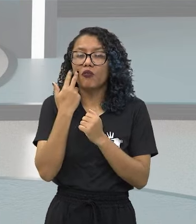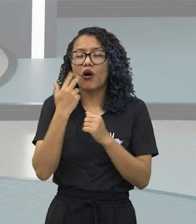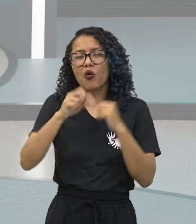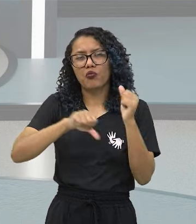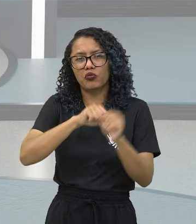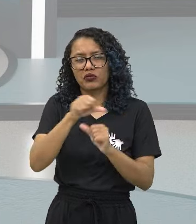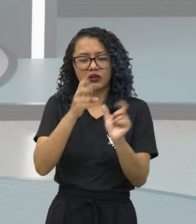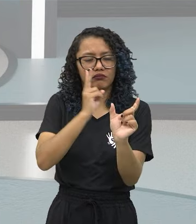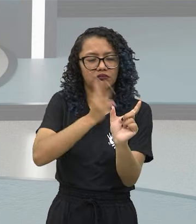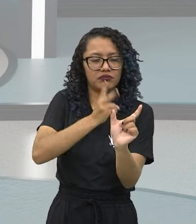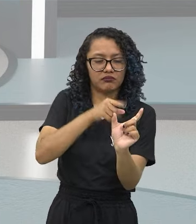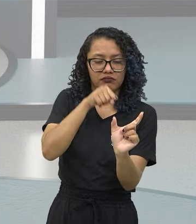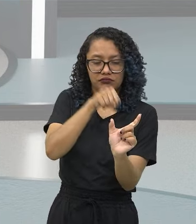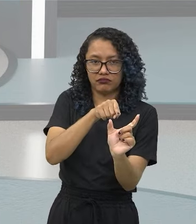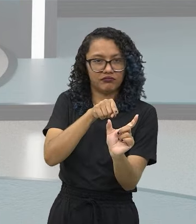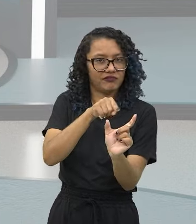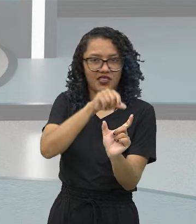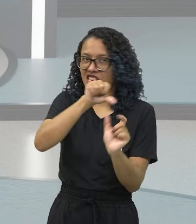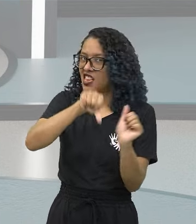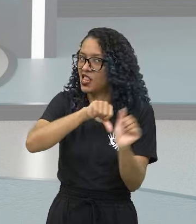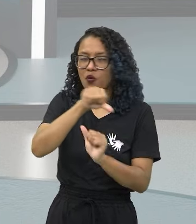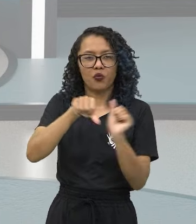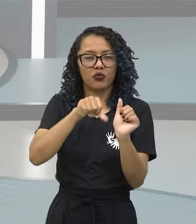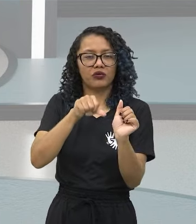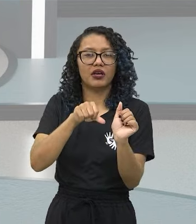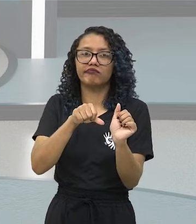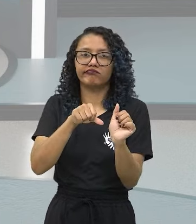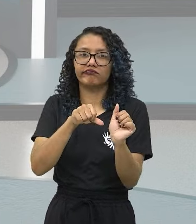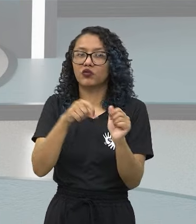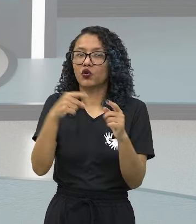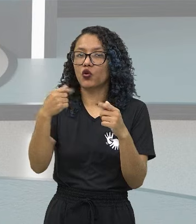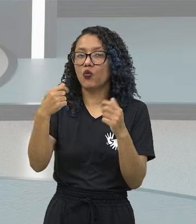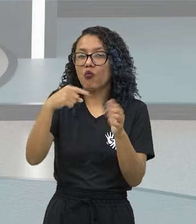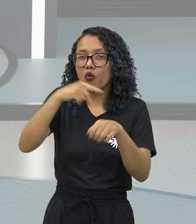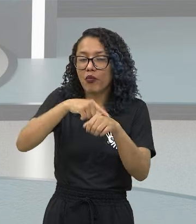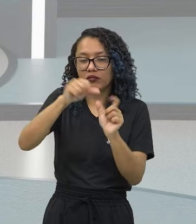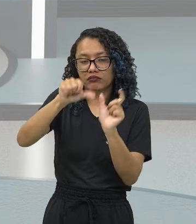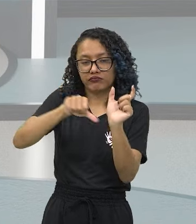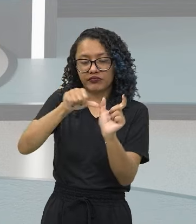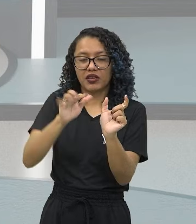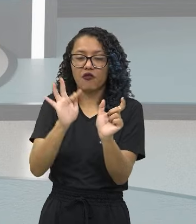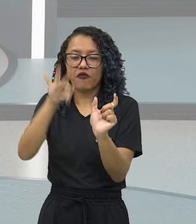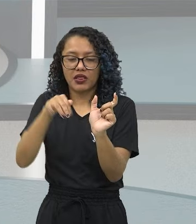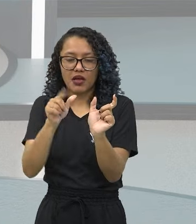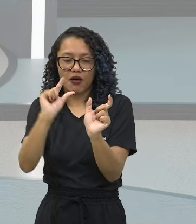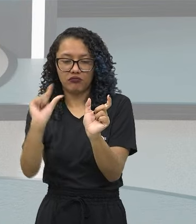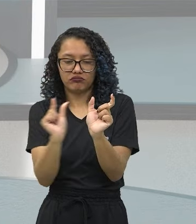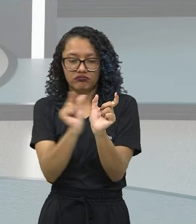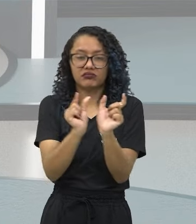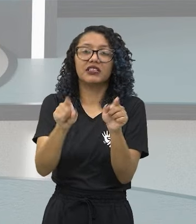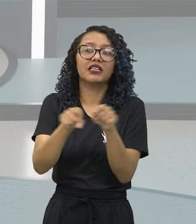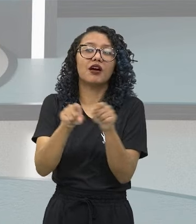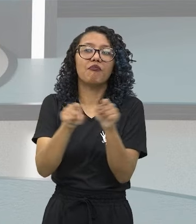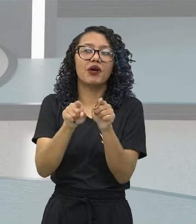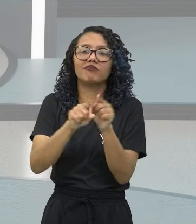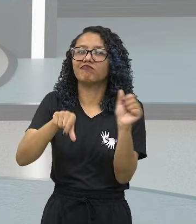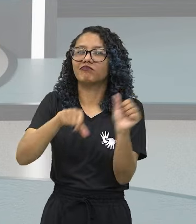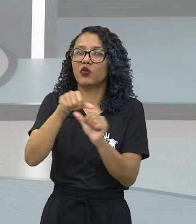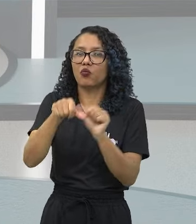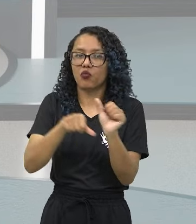na raiz, né, quando esses verbos são conjugados, e nem nas terminações. Ou seja, tanto a